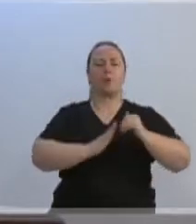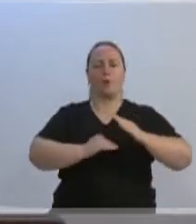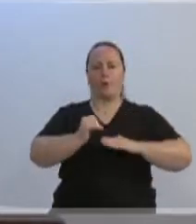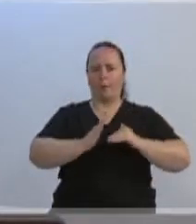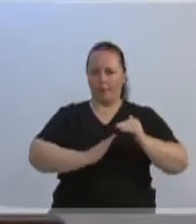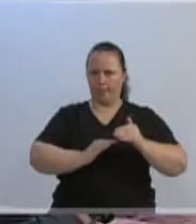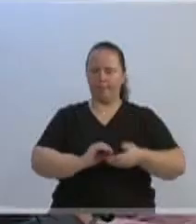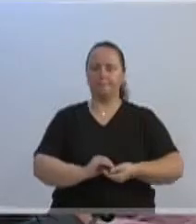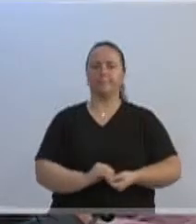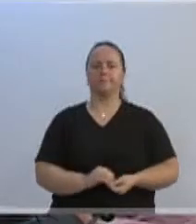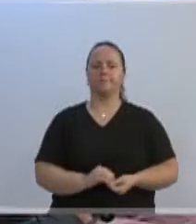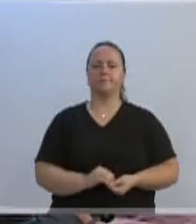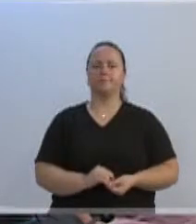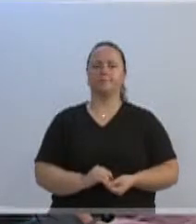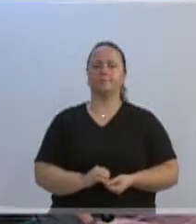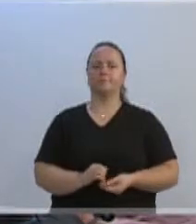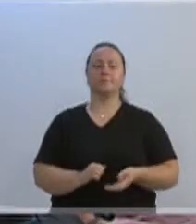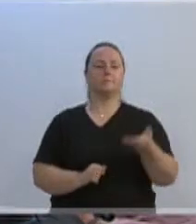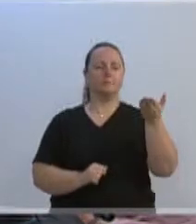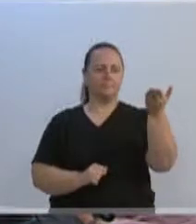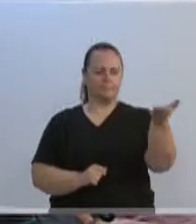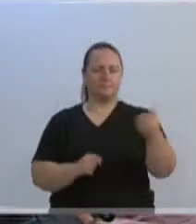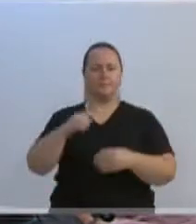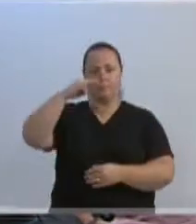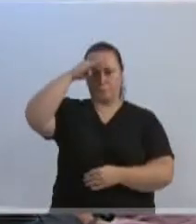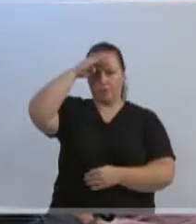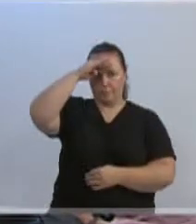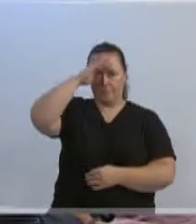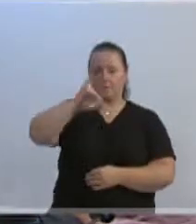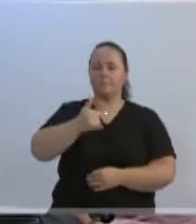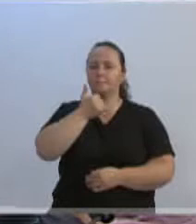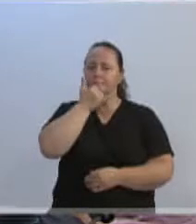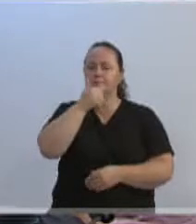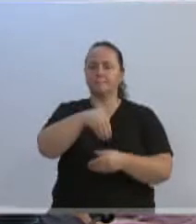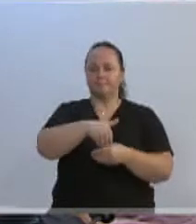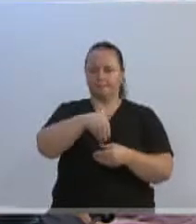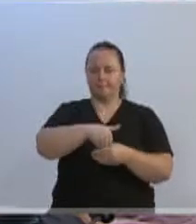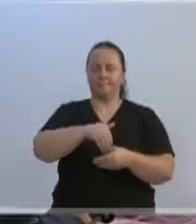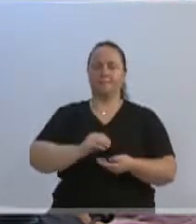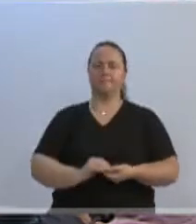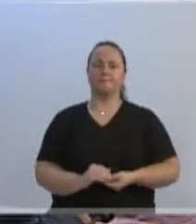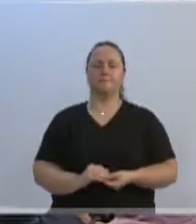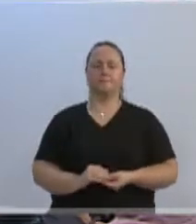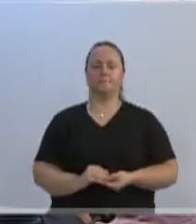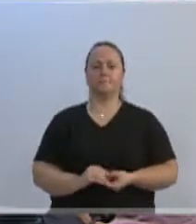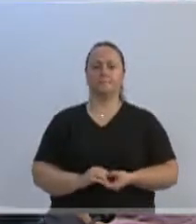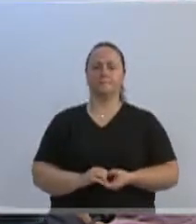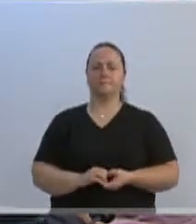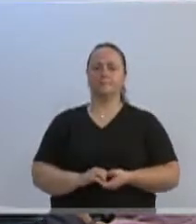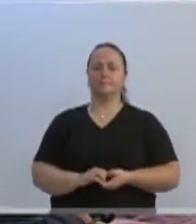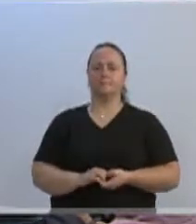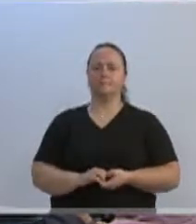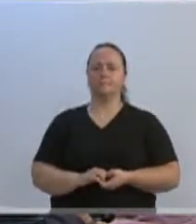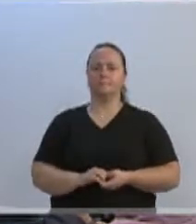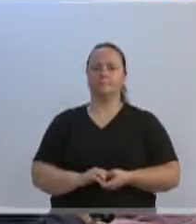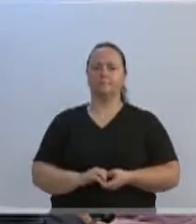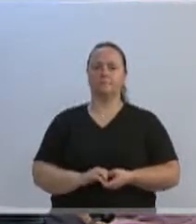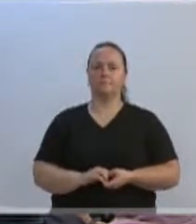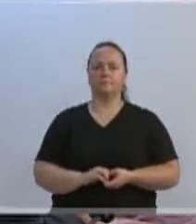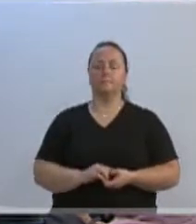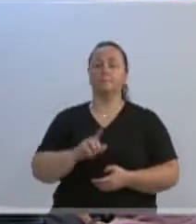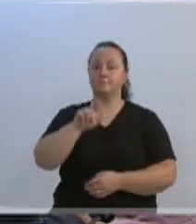o vereador jovino cardoso também em justificativa de voto logo em seguida